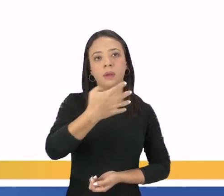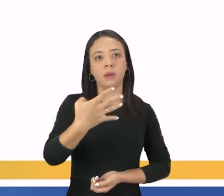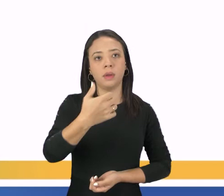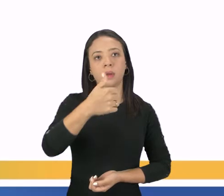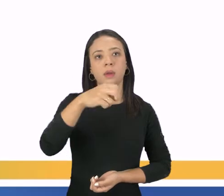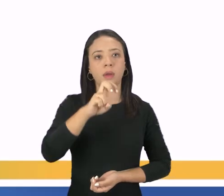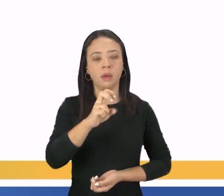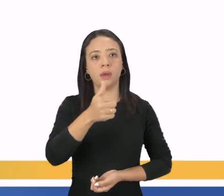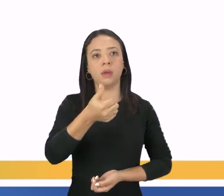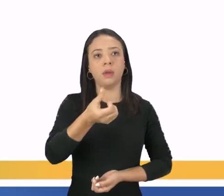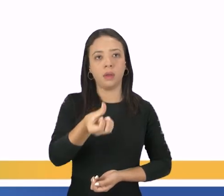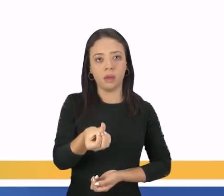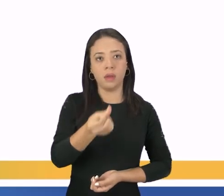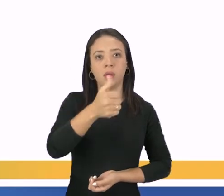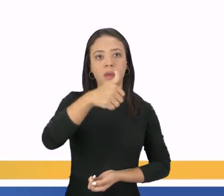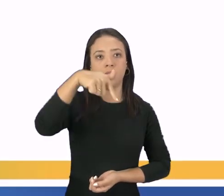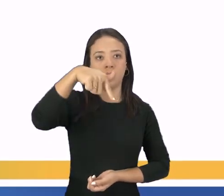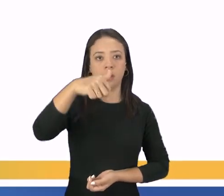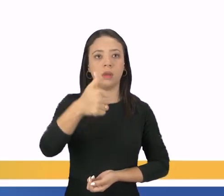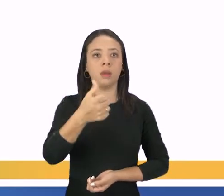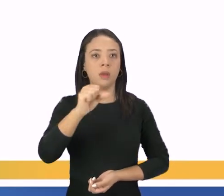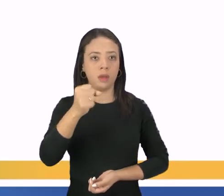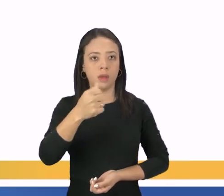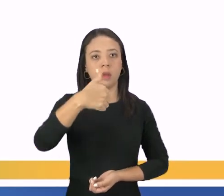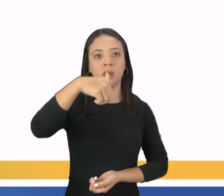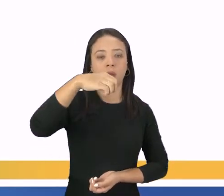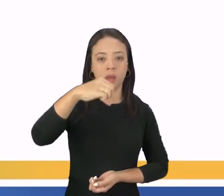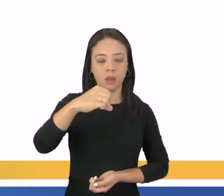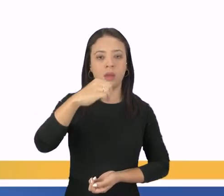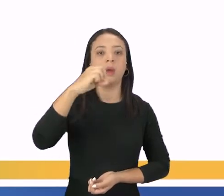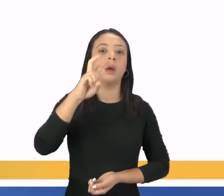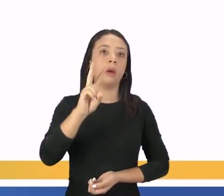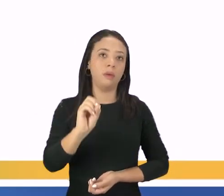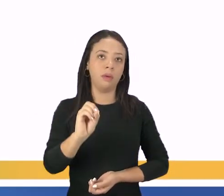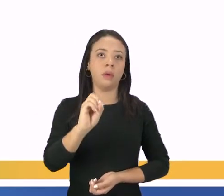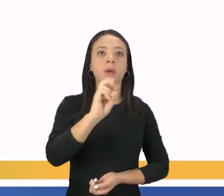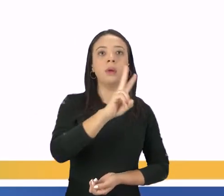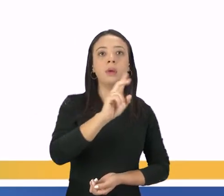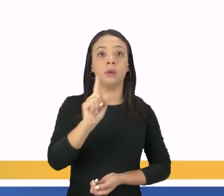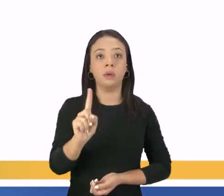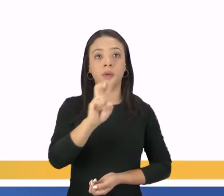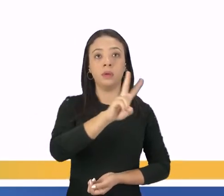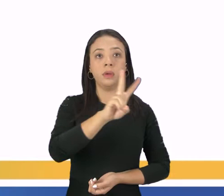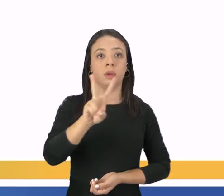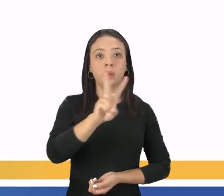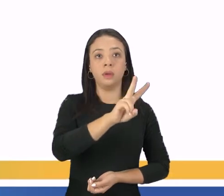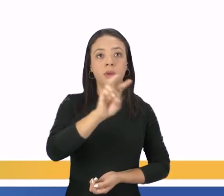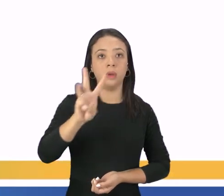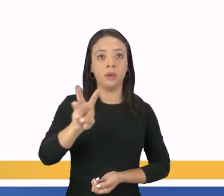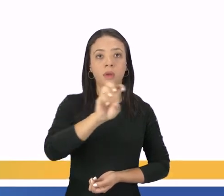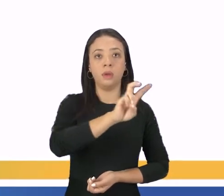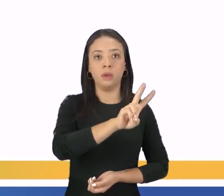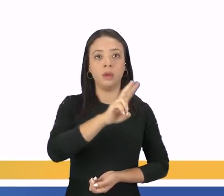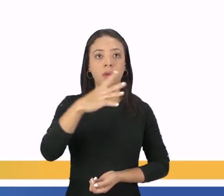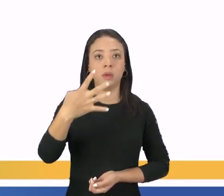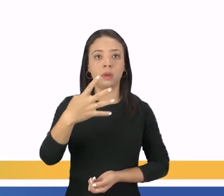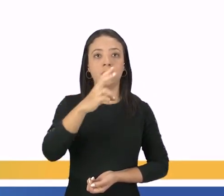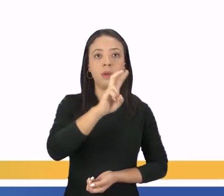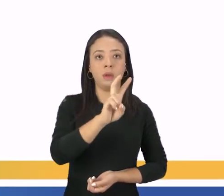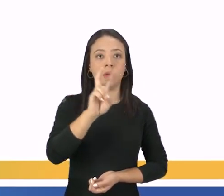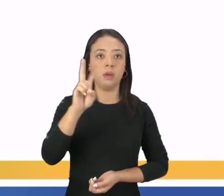15, 16, 17, 18, 19, 20, 21, 22, 23, 24, 25, 26,